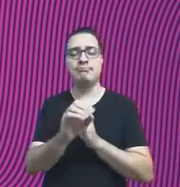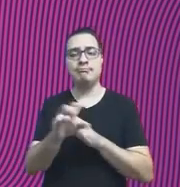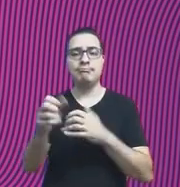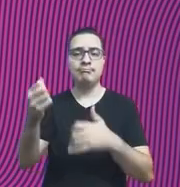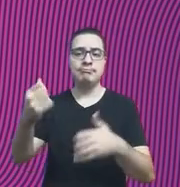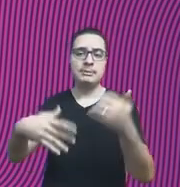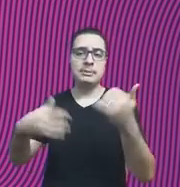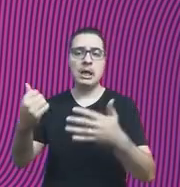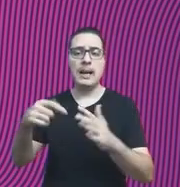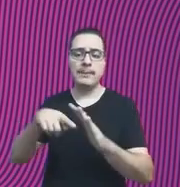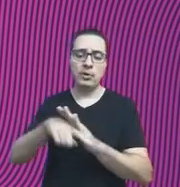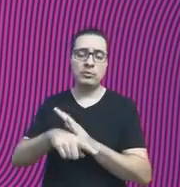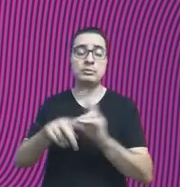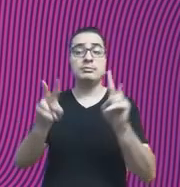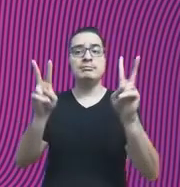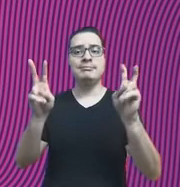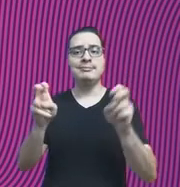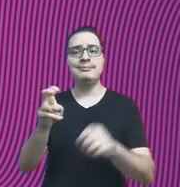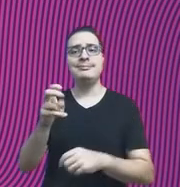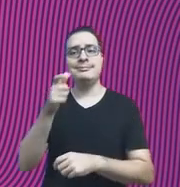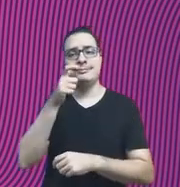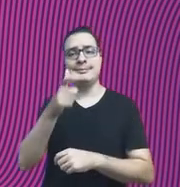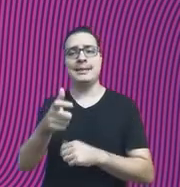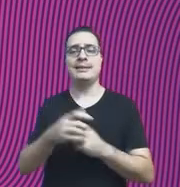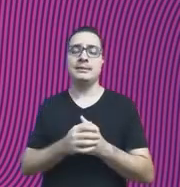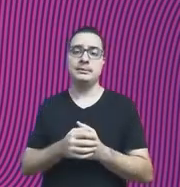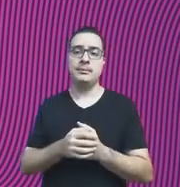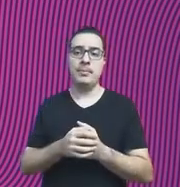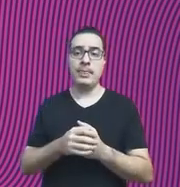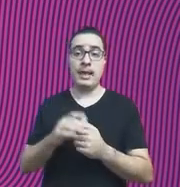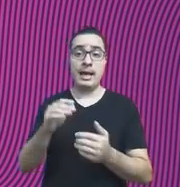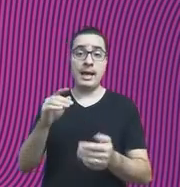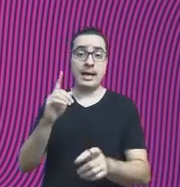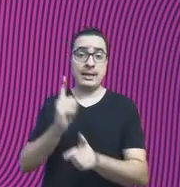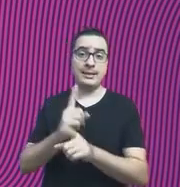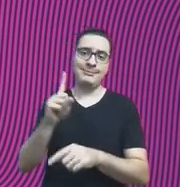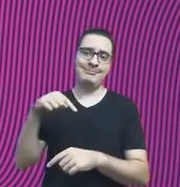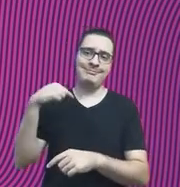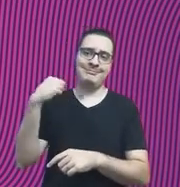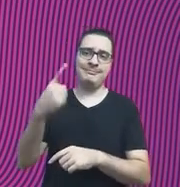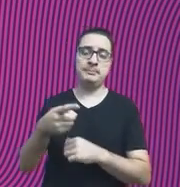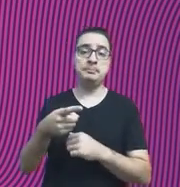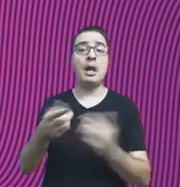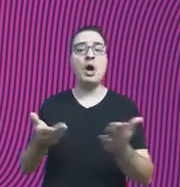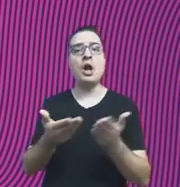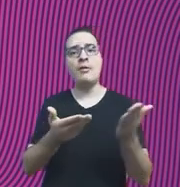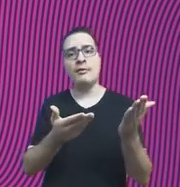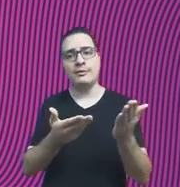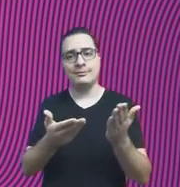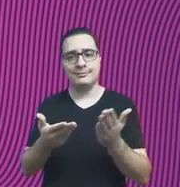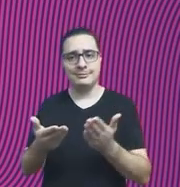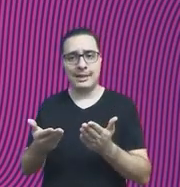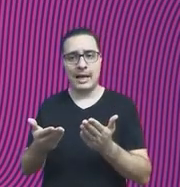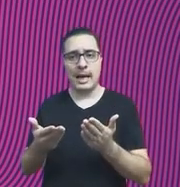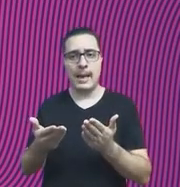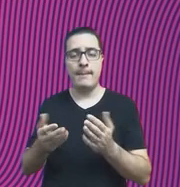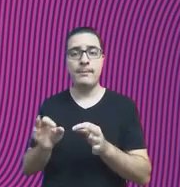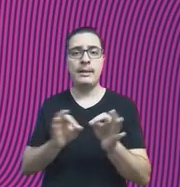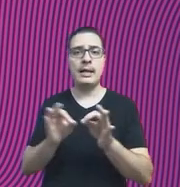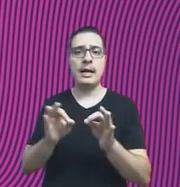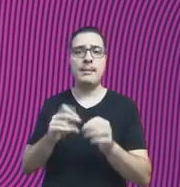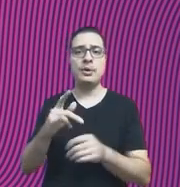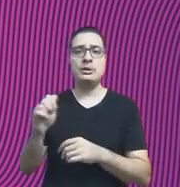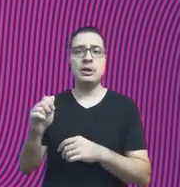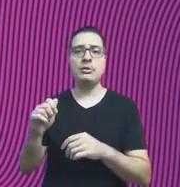interessante. E até uma próxima vez. Eu vou pedir para a produção colocar uma vinheta e nós